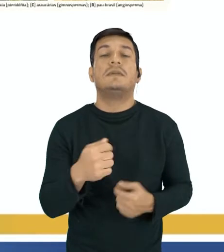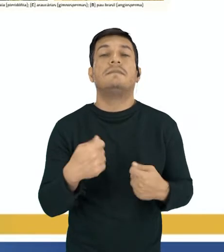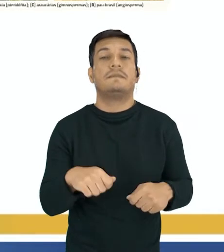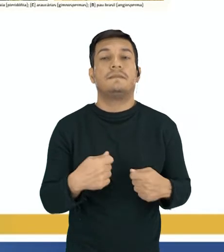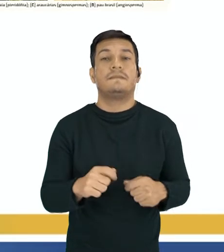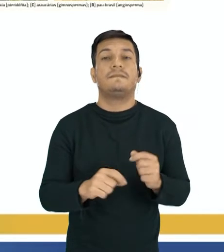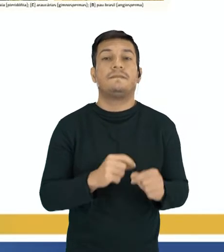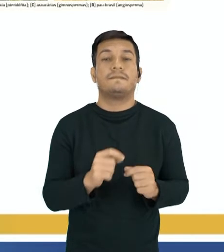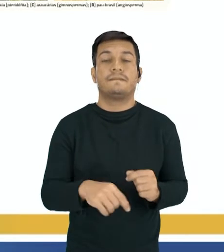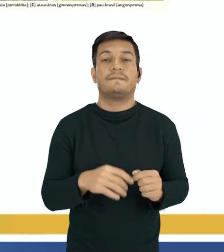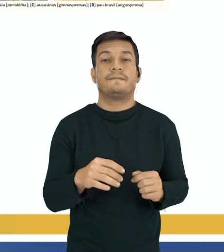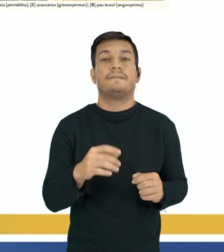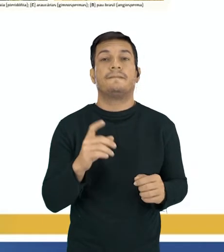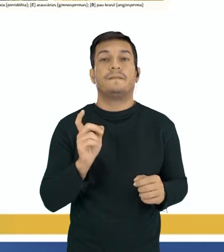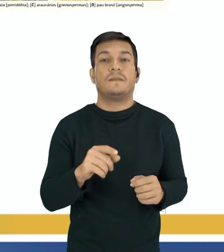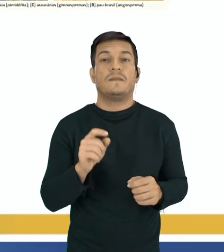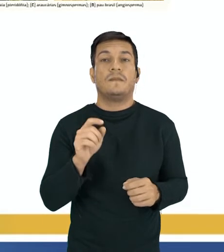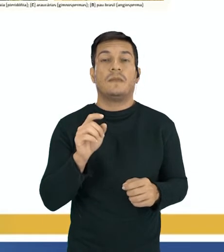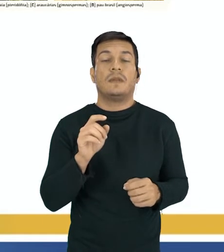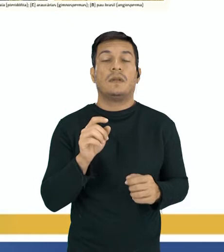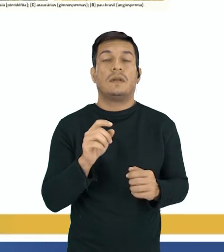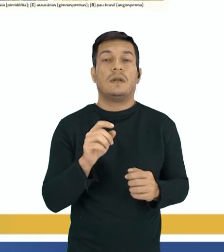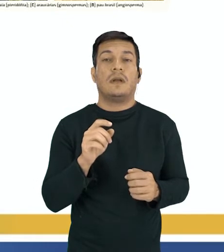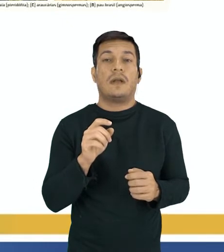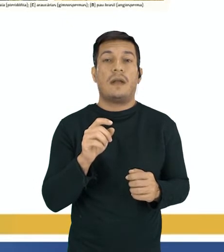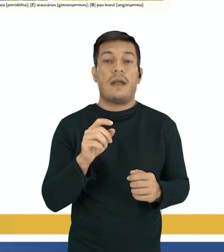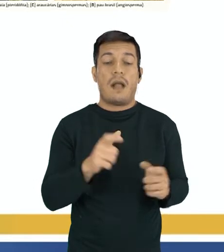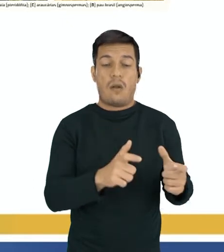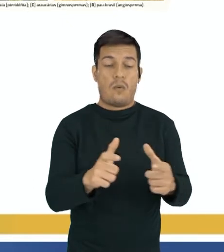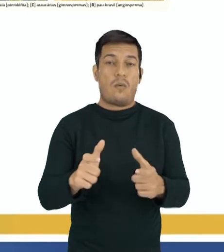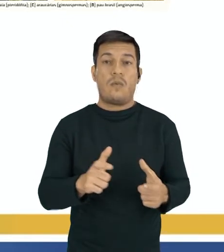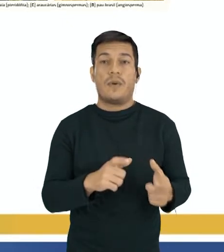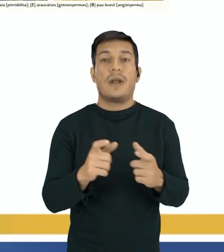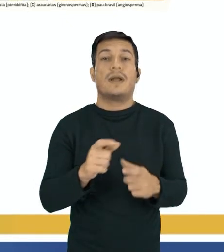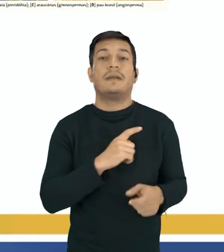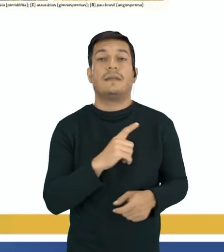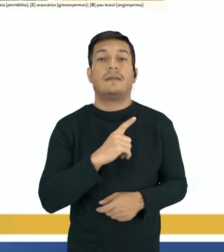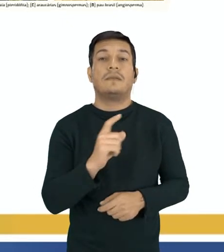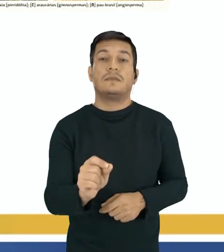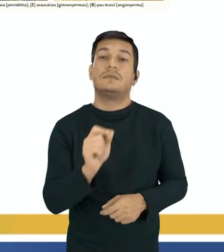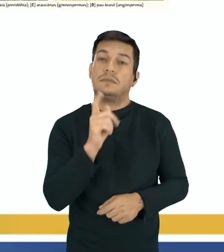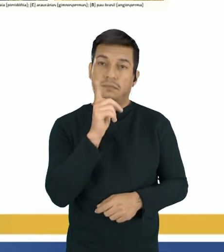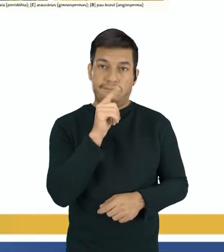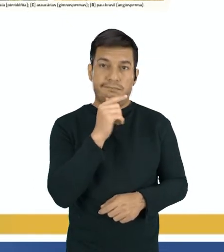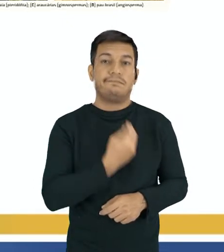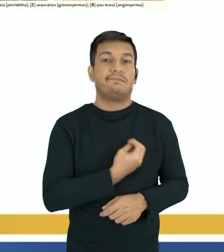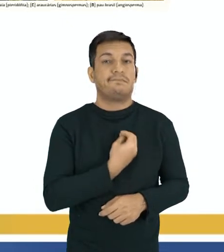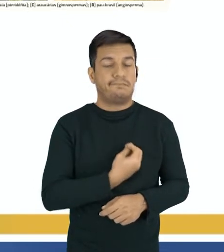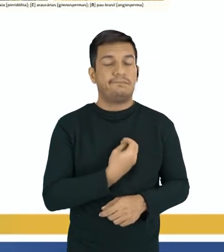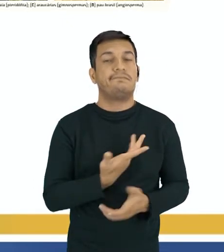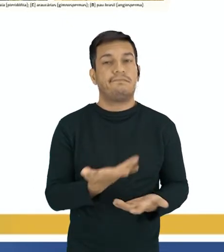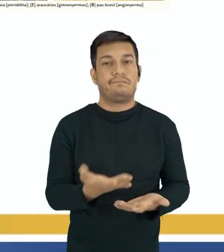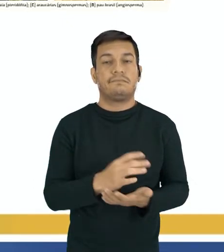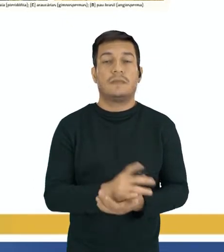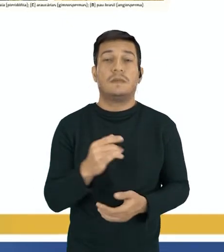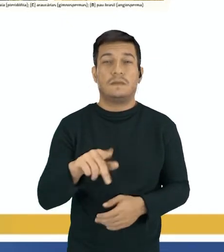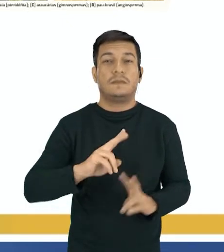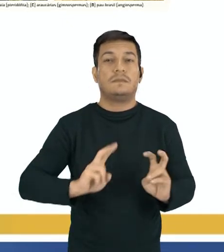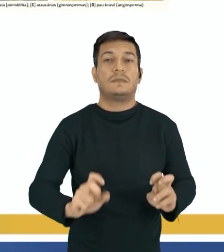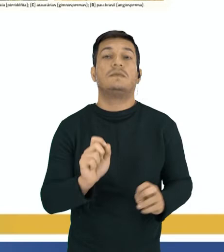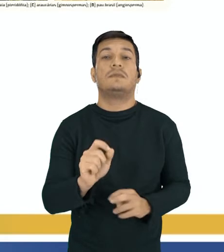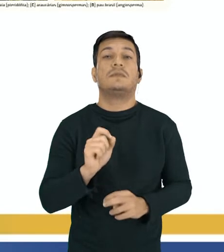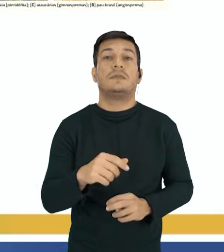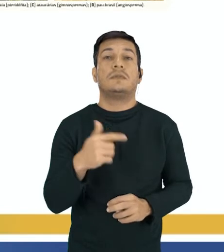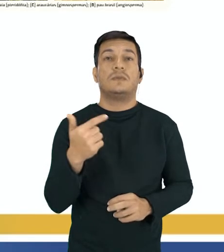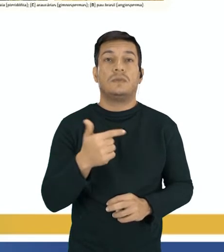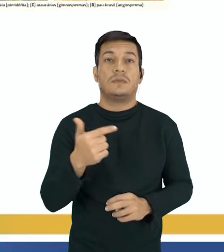dependência que os musgos têm, que essas plantas têm, ao ambiente mais úmido, ao ambiente que tem a presença de água. Se vocês observarem o